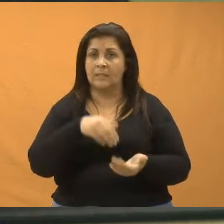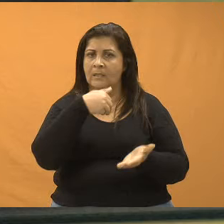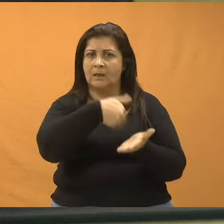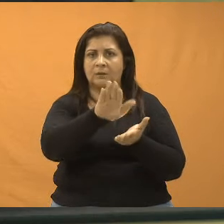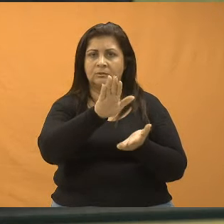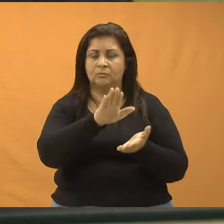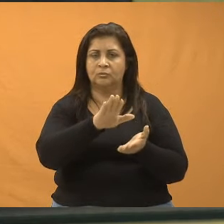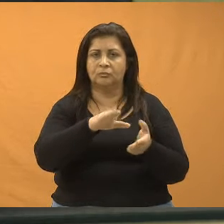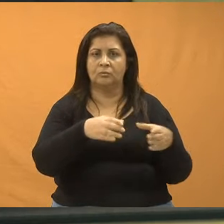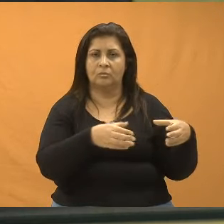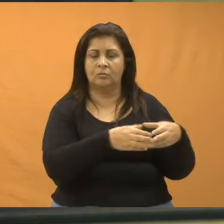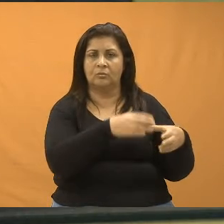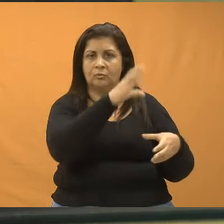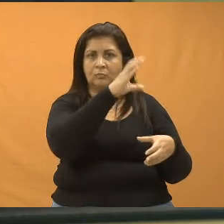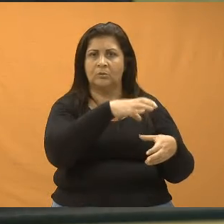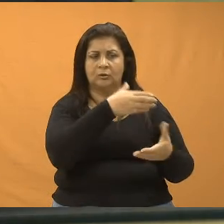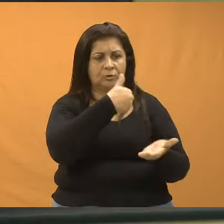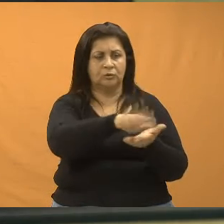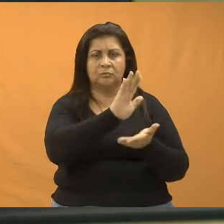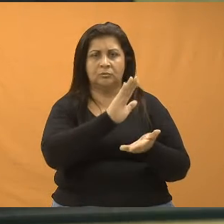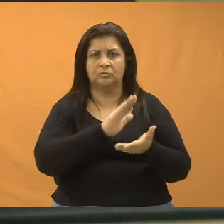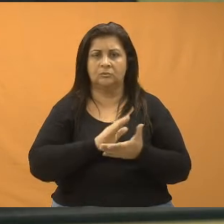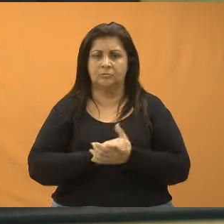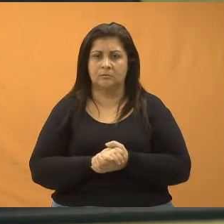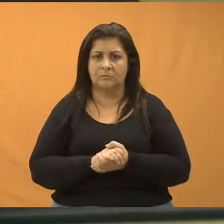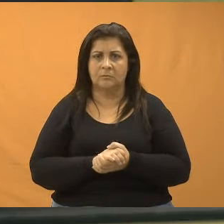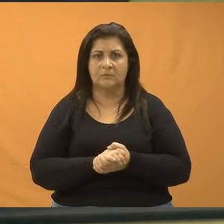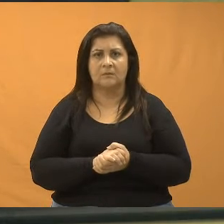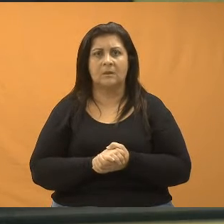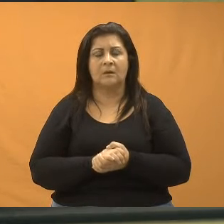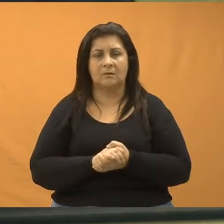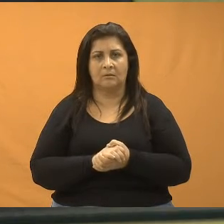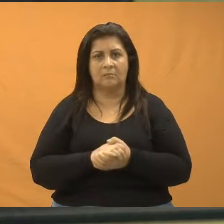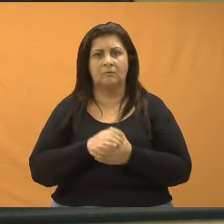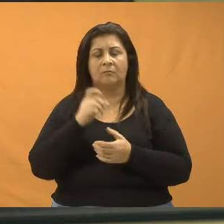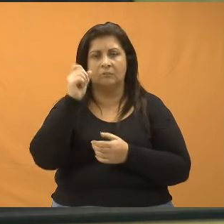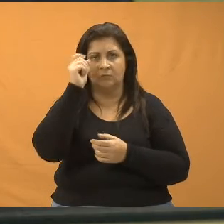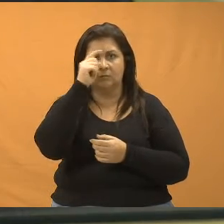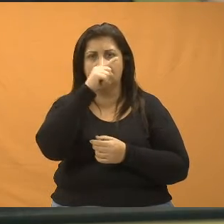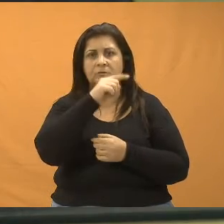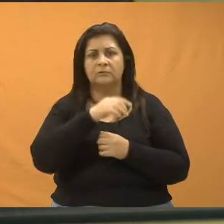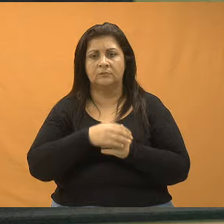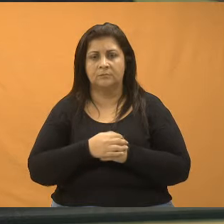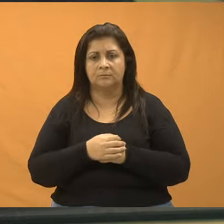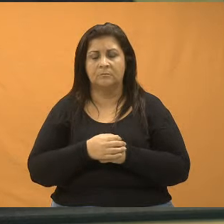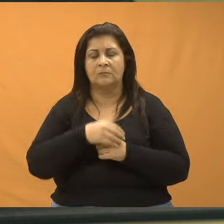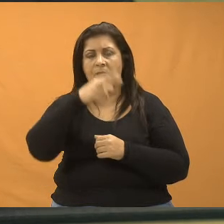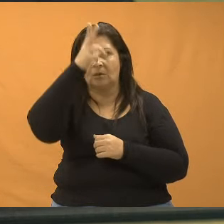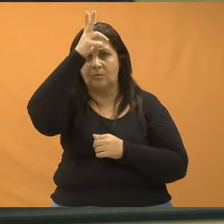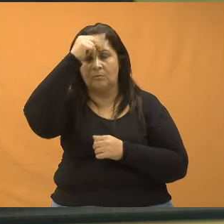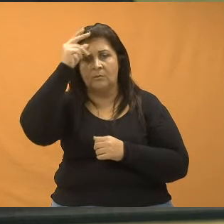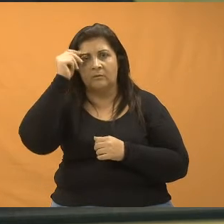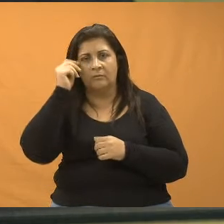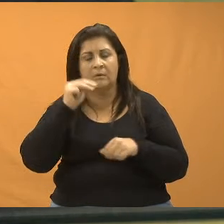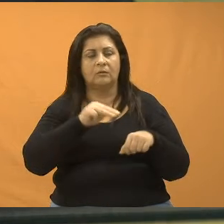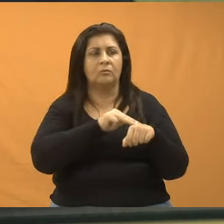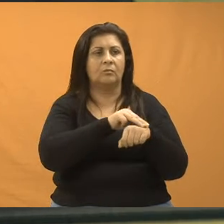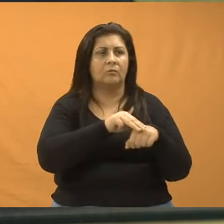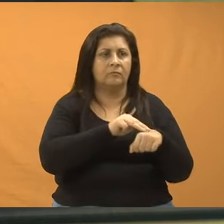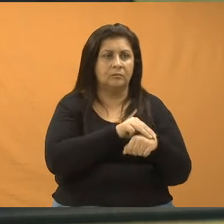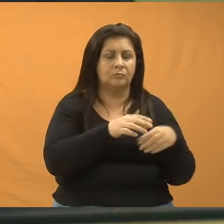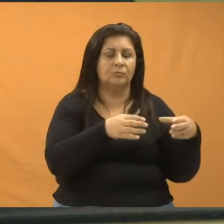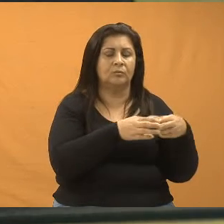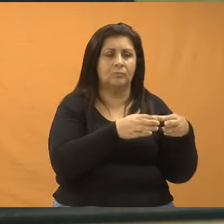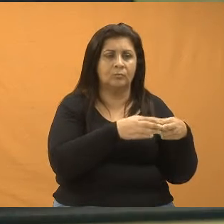Santa Casa. Então, essa foi muito trabalhoso, inclusive o prefeito conversou com os irmãos de